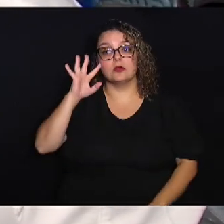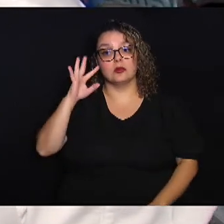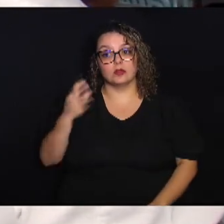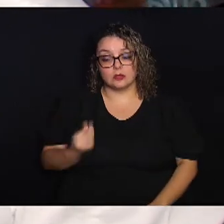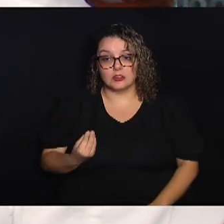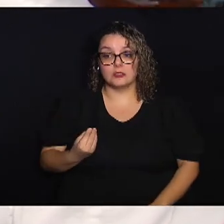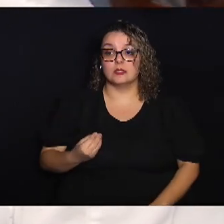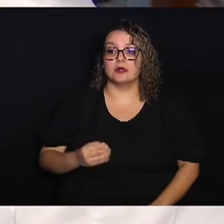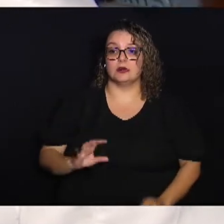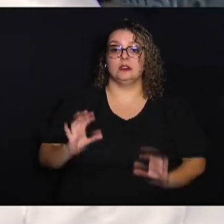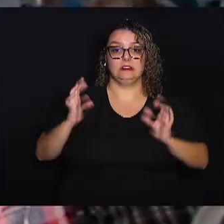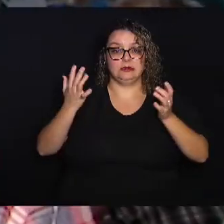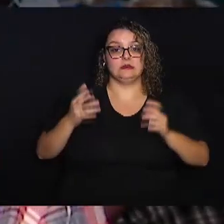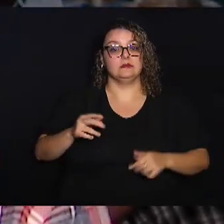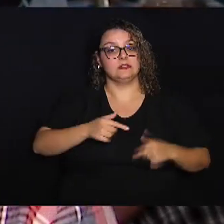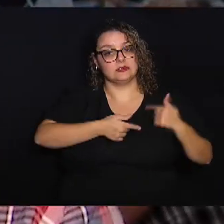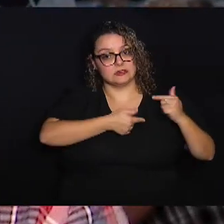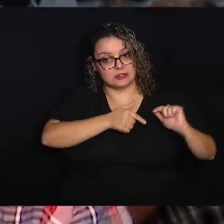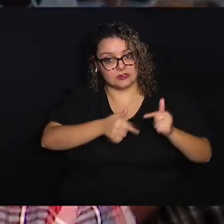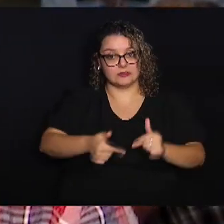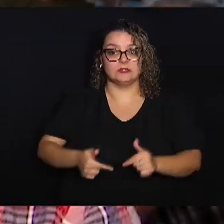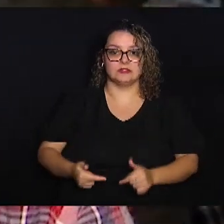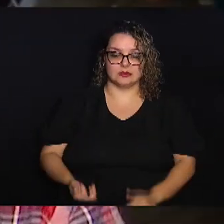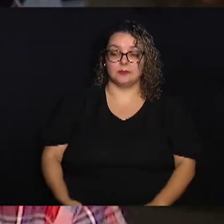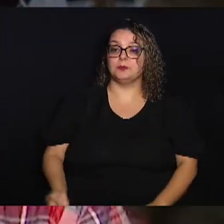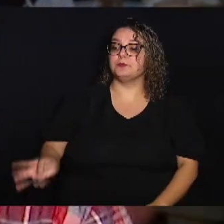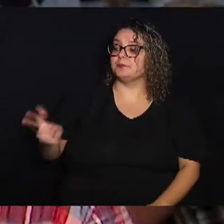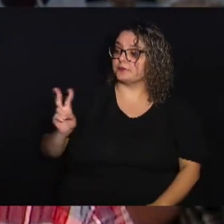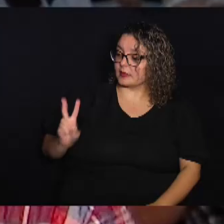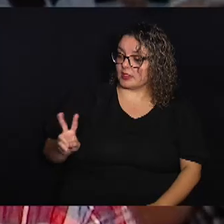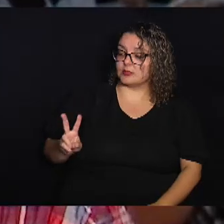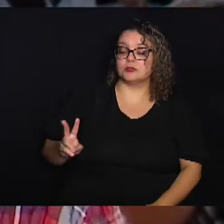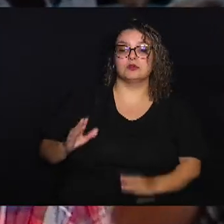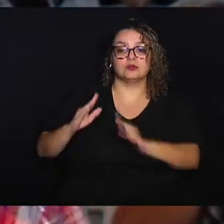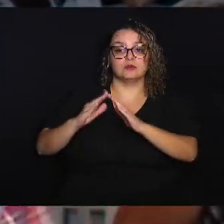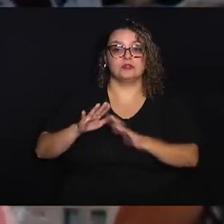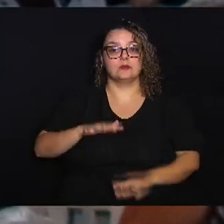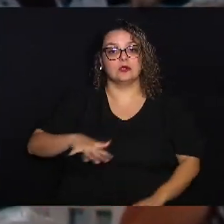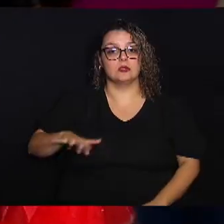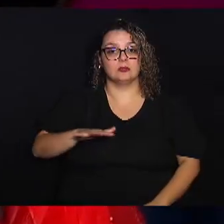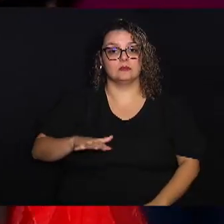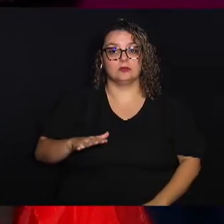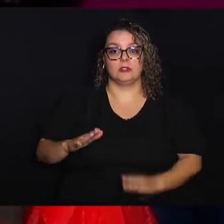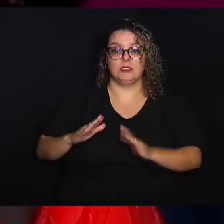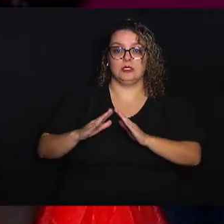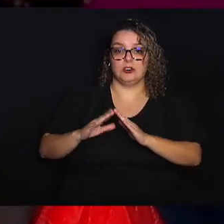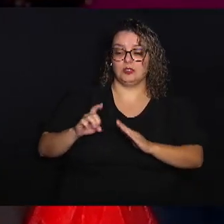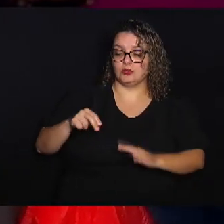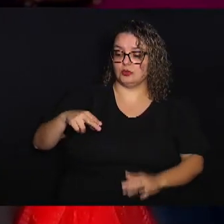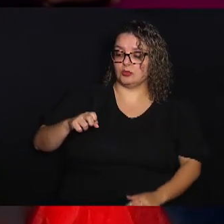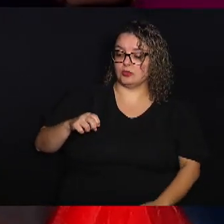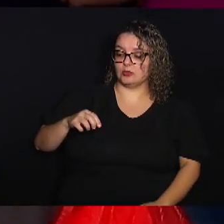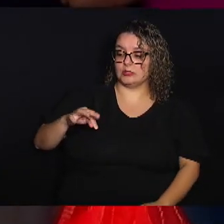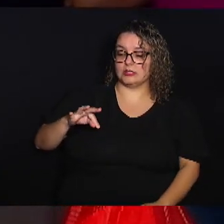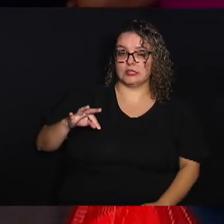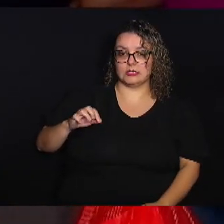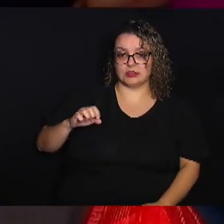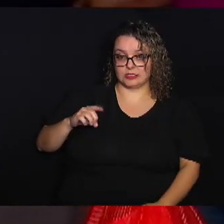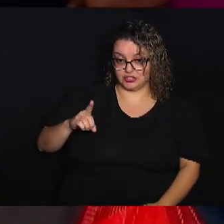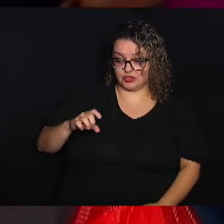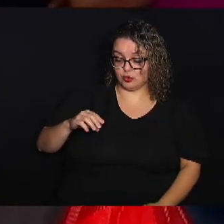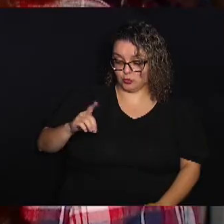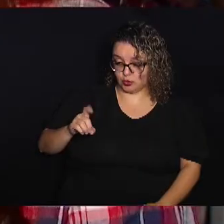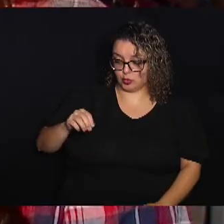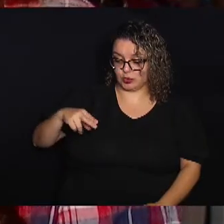essa festa tão tradicional para a região. As duas moradoras da região, as donas de casa Janete e Lucineia, não perdem uma